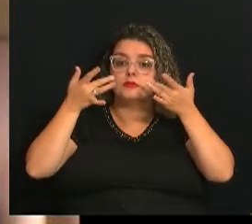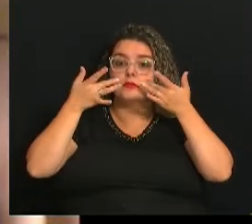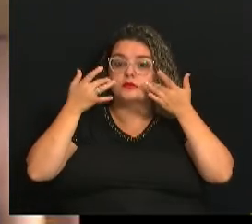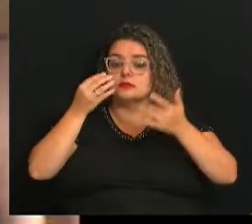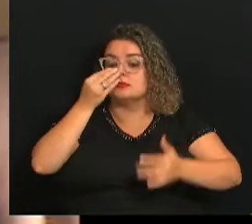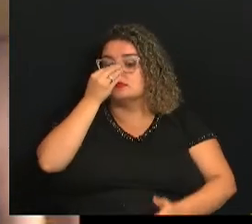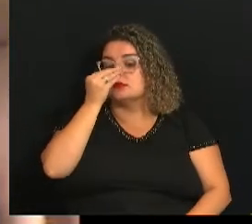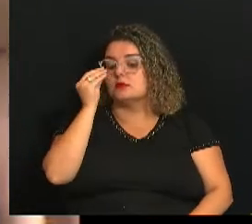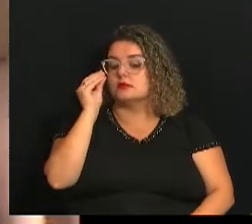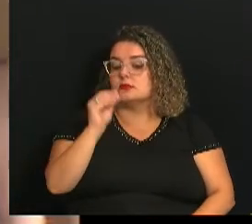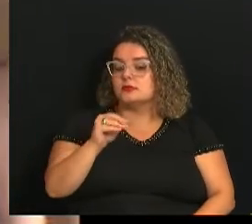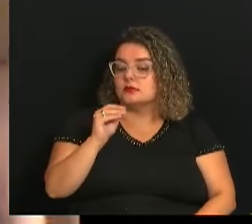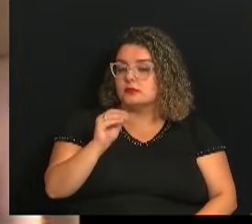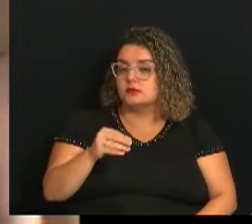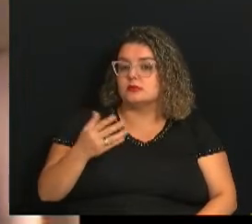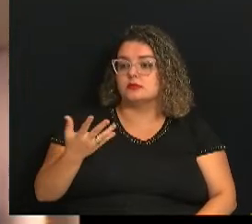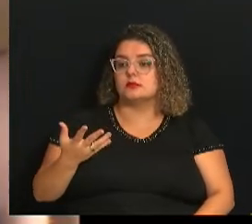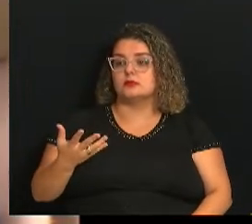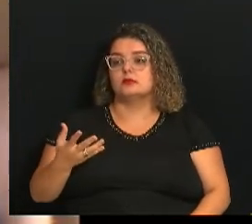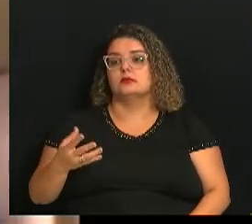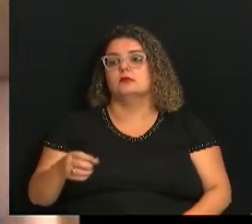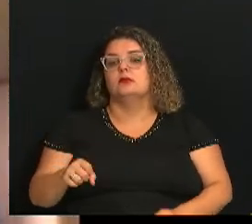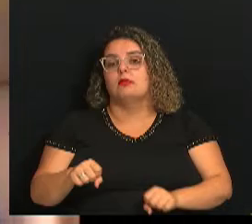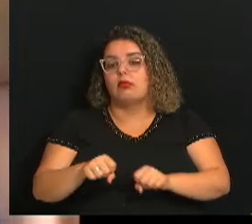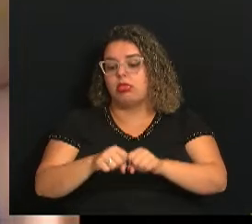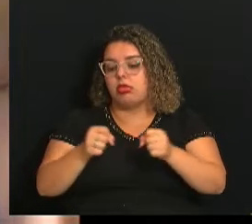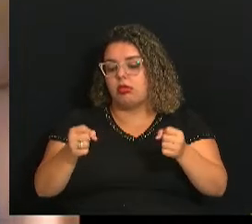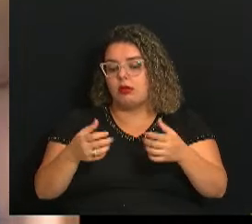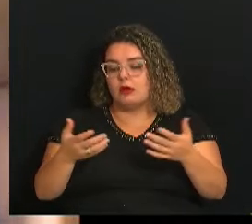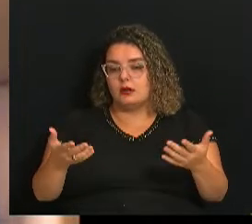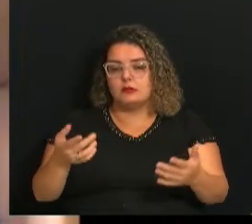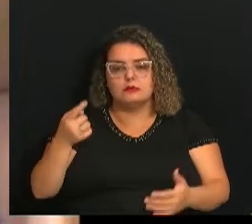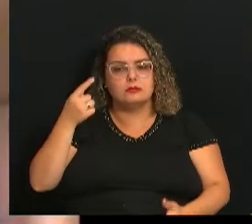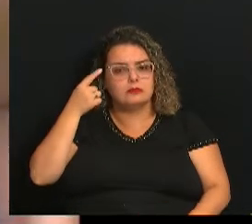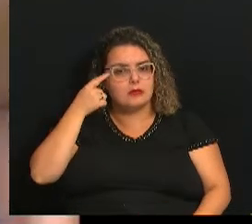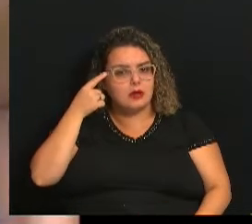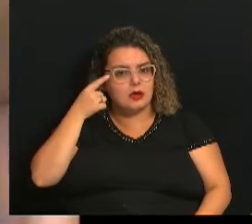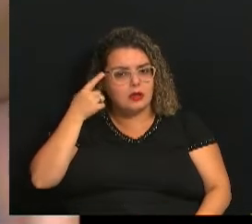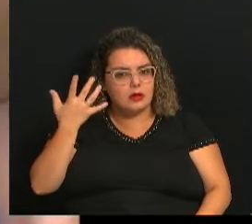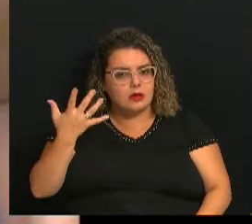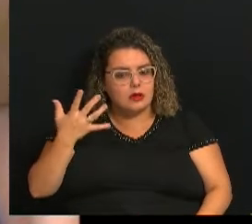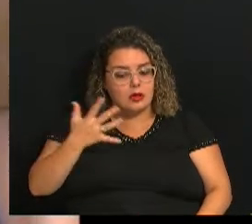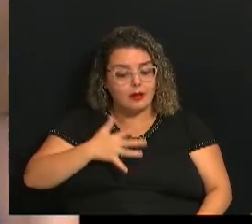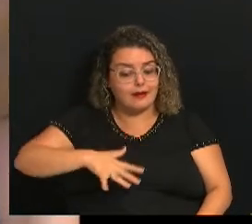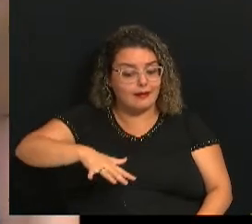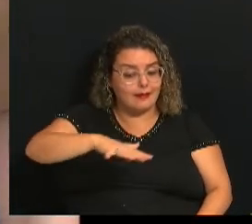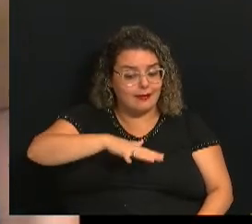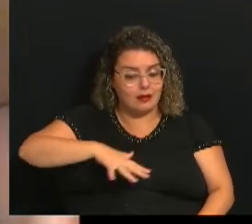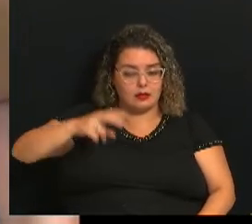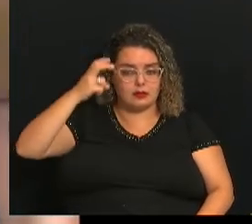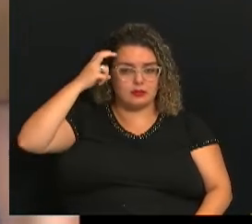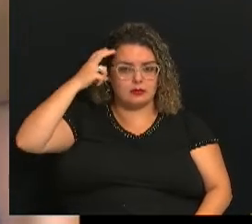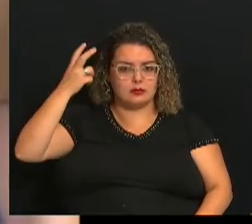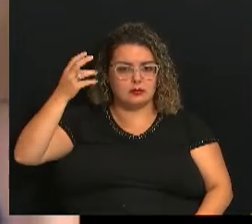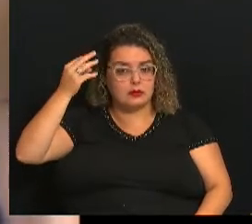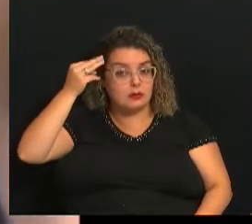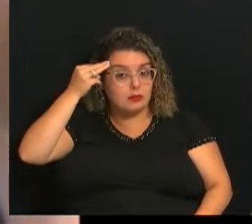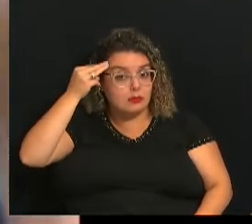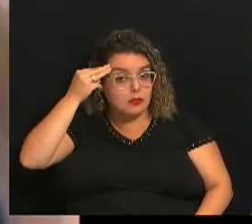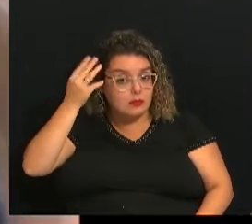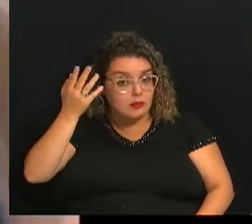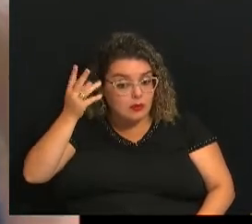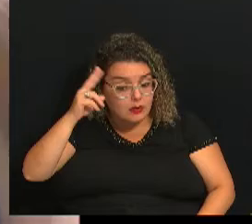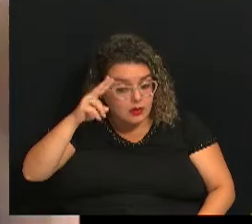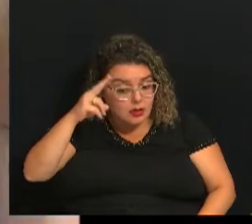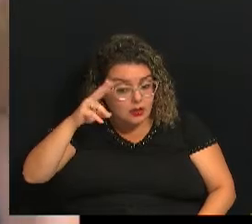abandonados e deteriorados, imagine então a área da cultura, da memória, a área especificamente